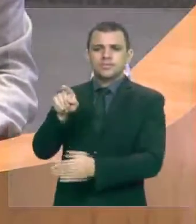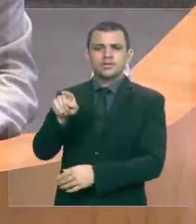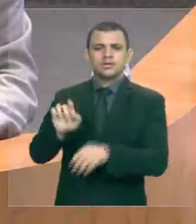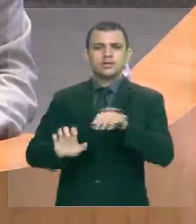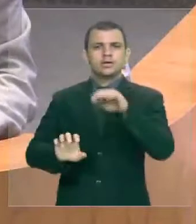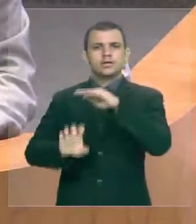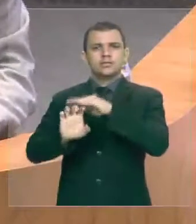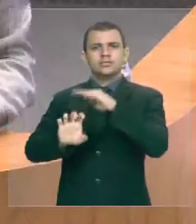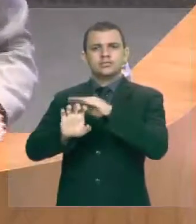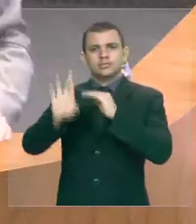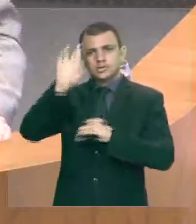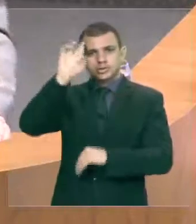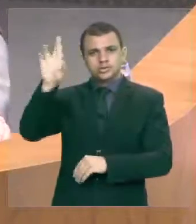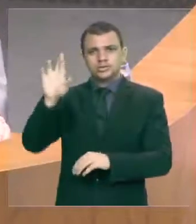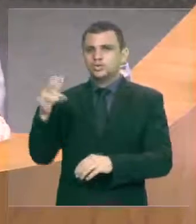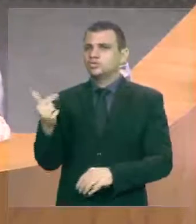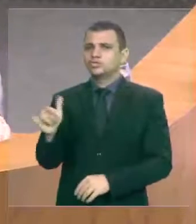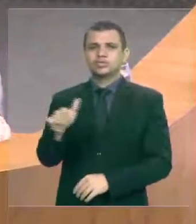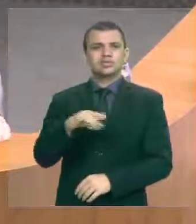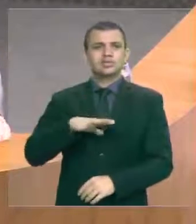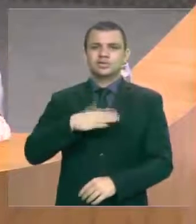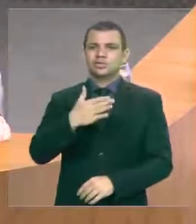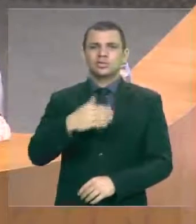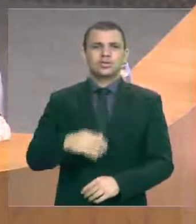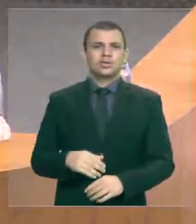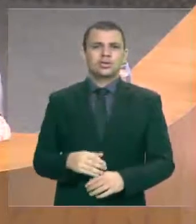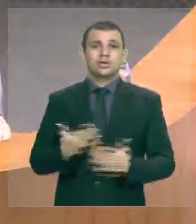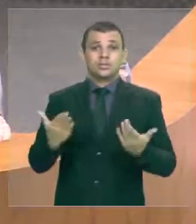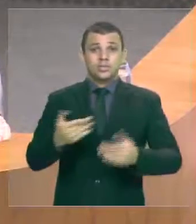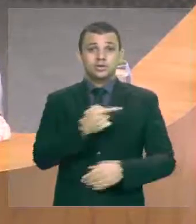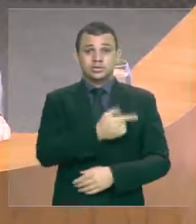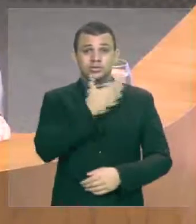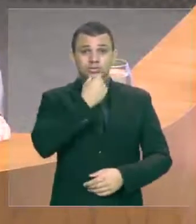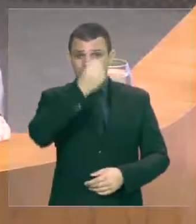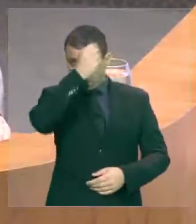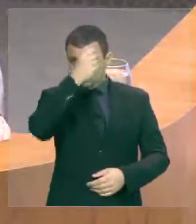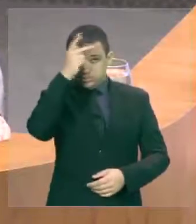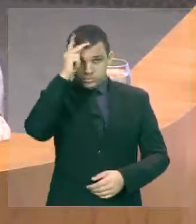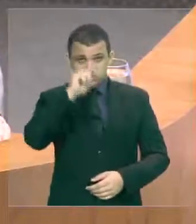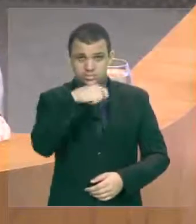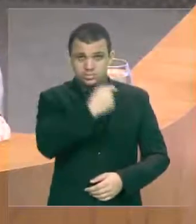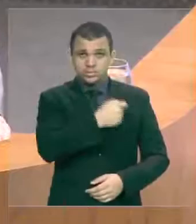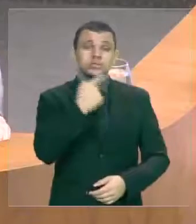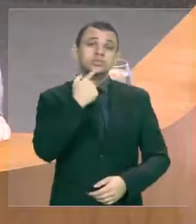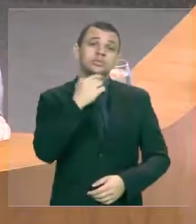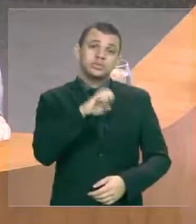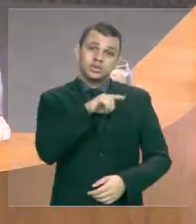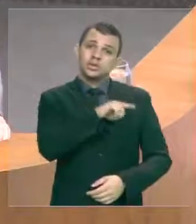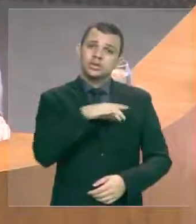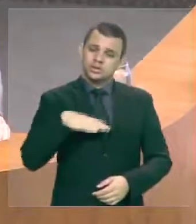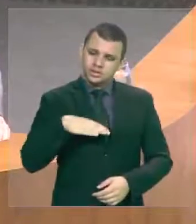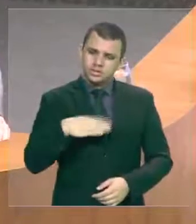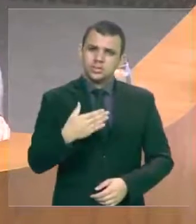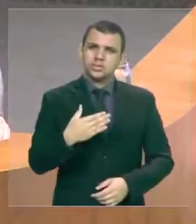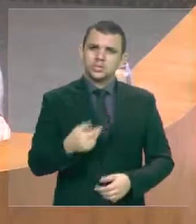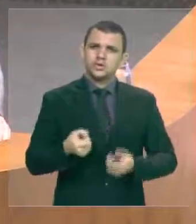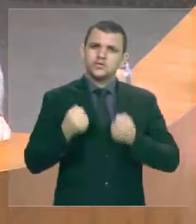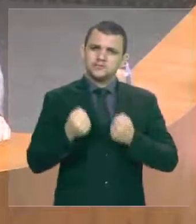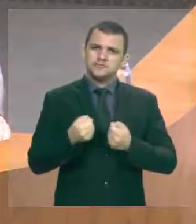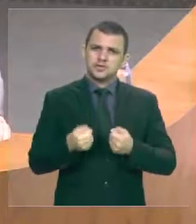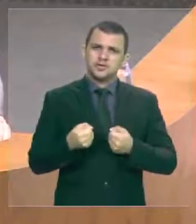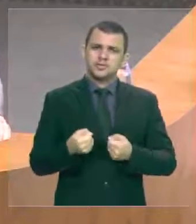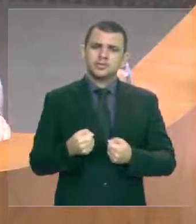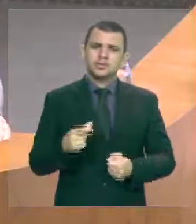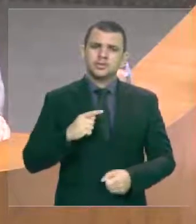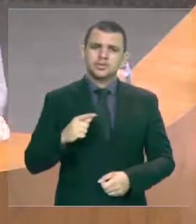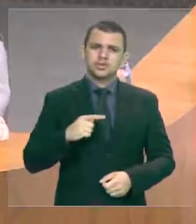aí. E o prefeito Edivaldo Holanda Júnior, com pulso firme, com